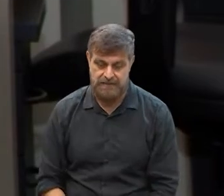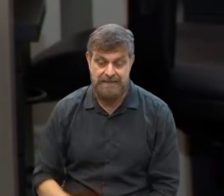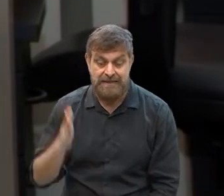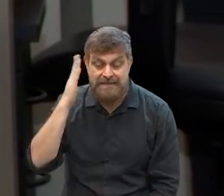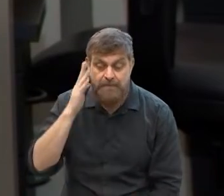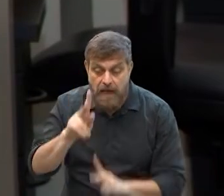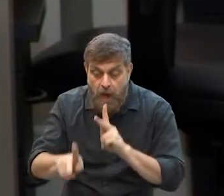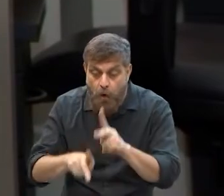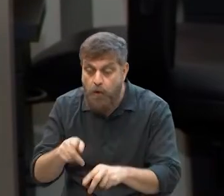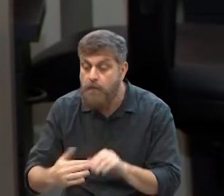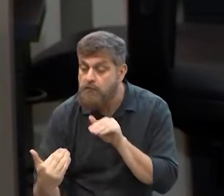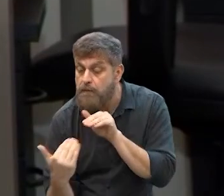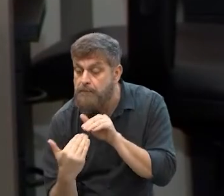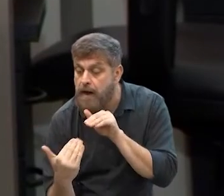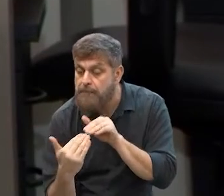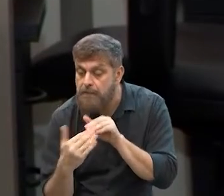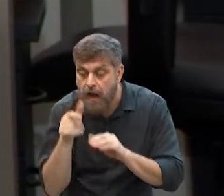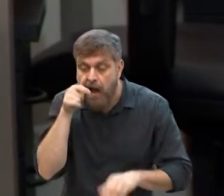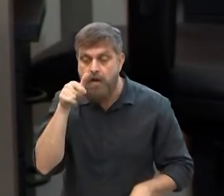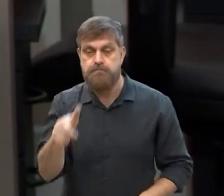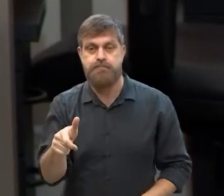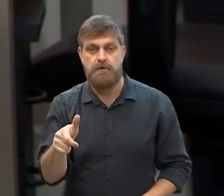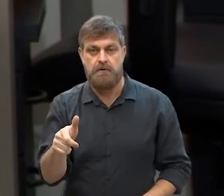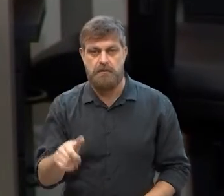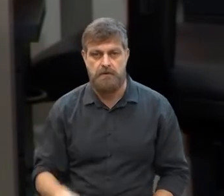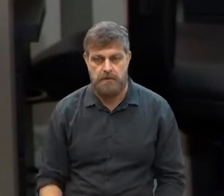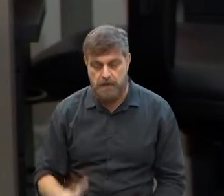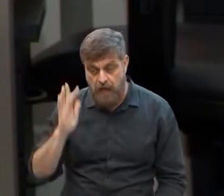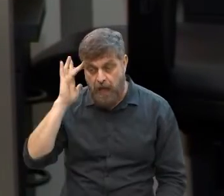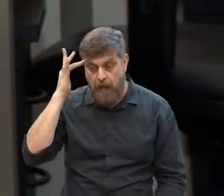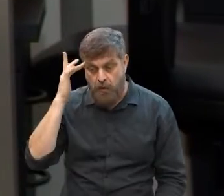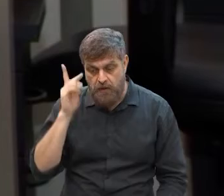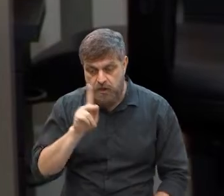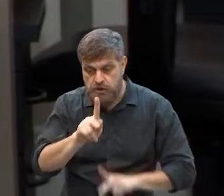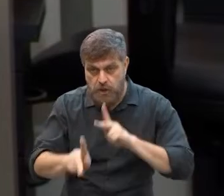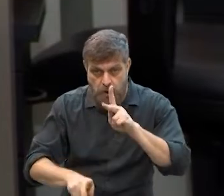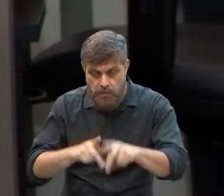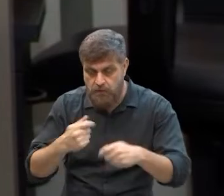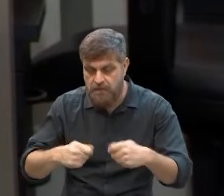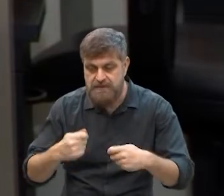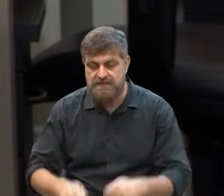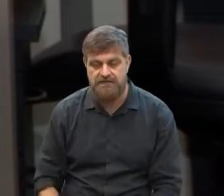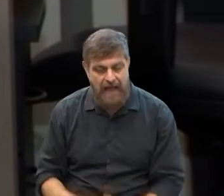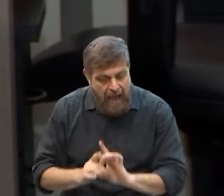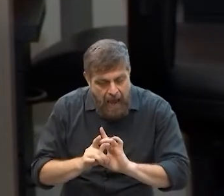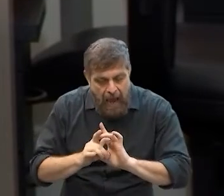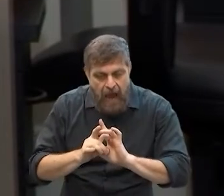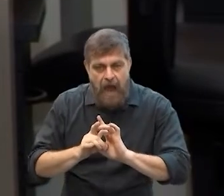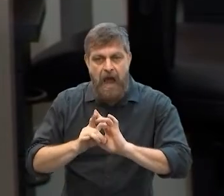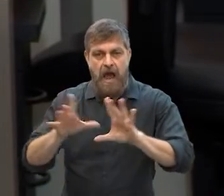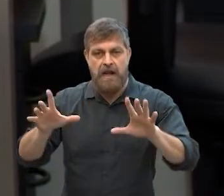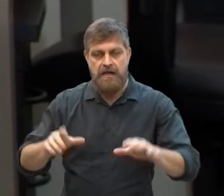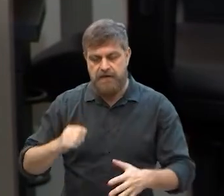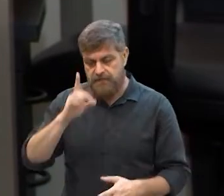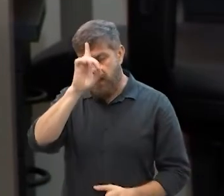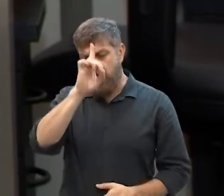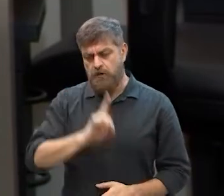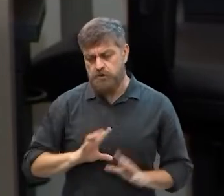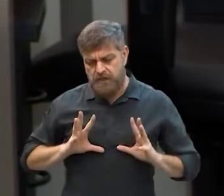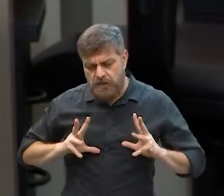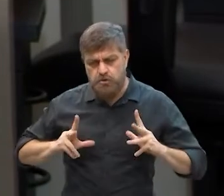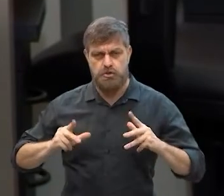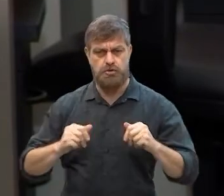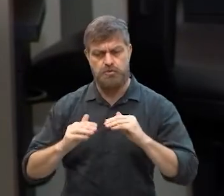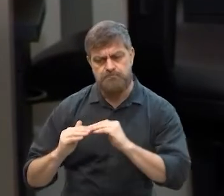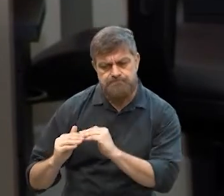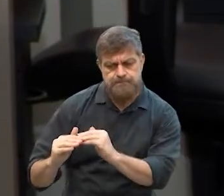interesses. Então, eu acho que a população tem que ficar cada vez mais à vontade, porque é um direito de todos